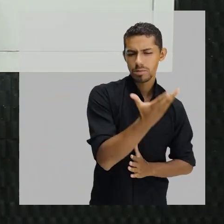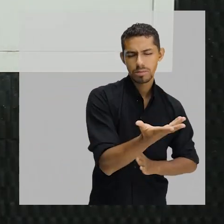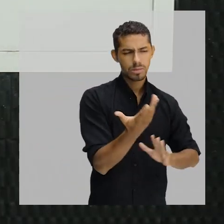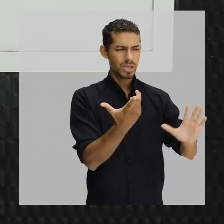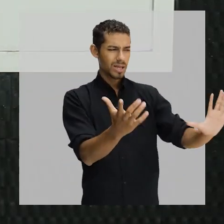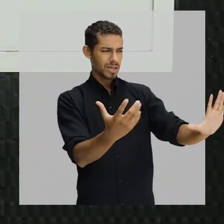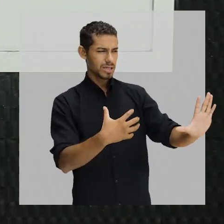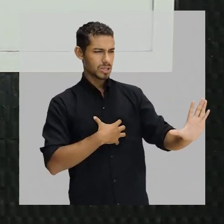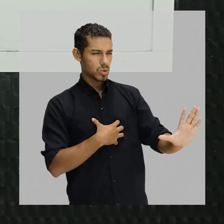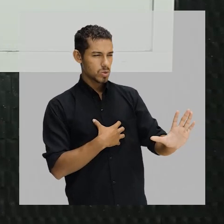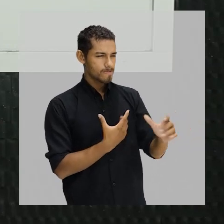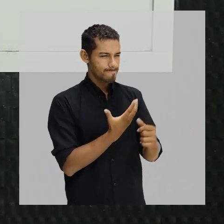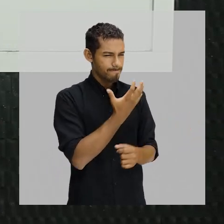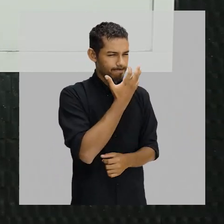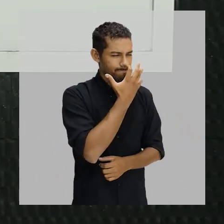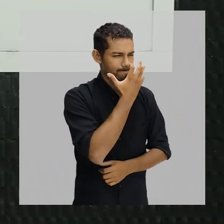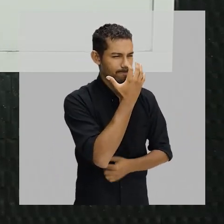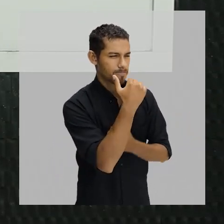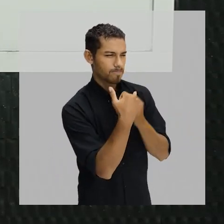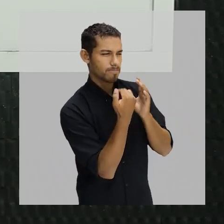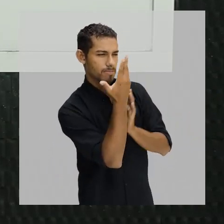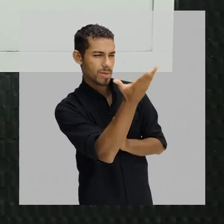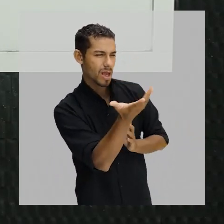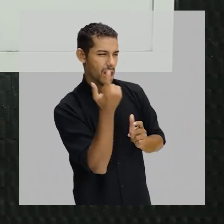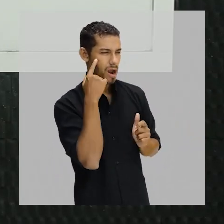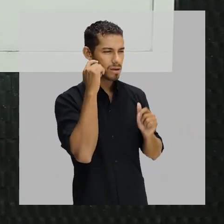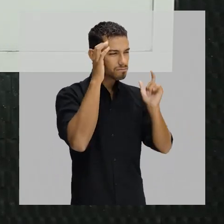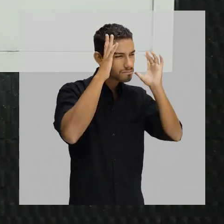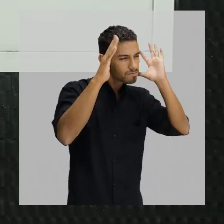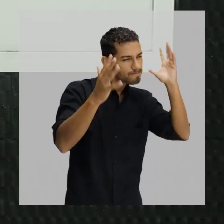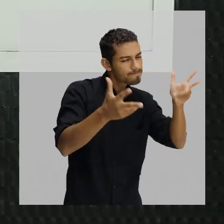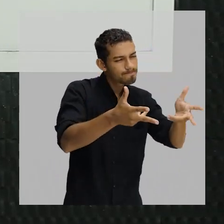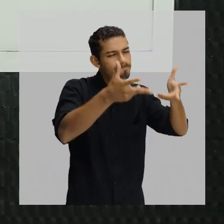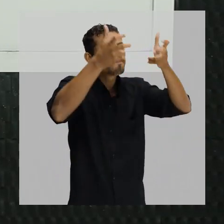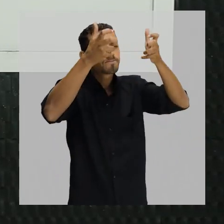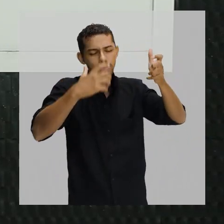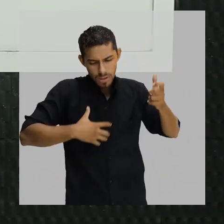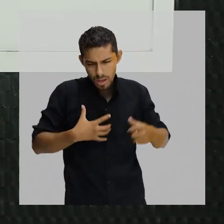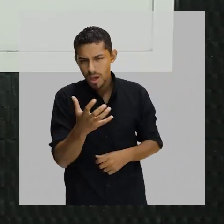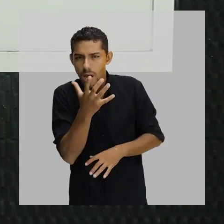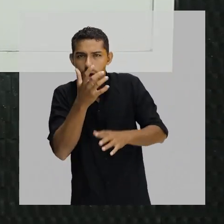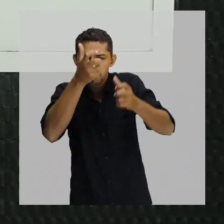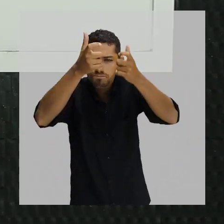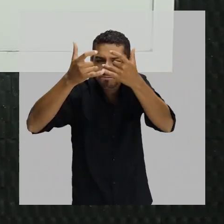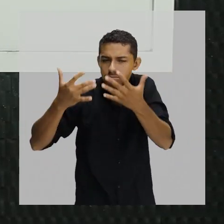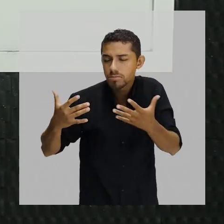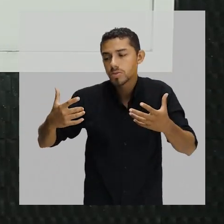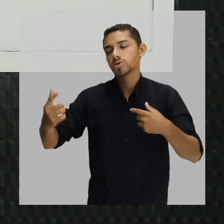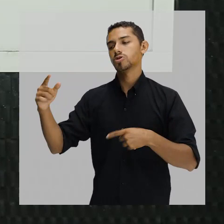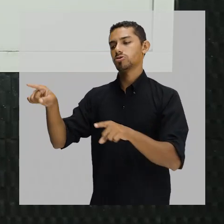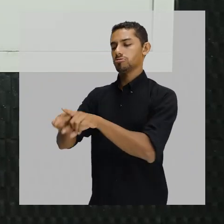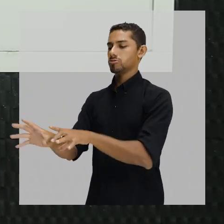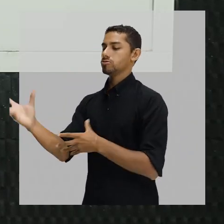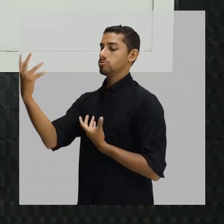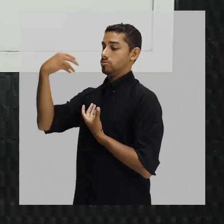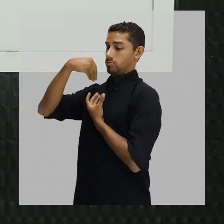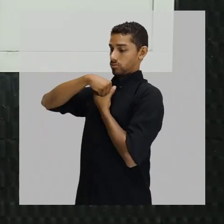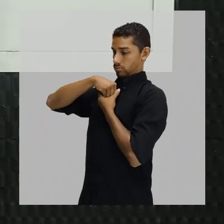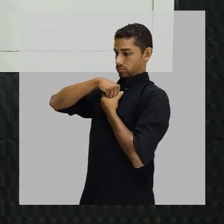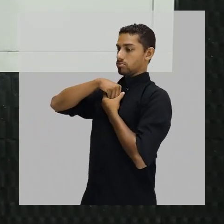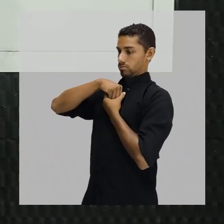incomoda, você se apaixona, você admira, você fica perplexo com alguma coisa e quer explicar, mas existe a interna